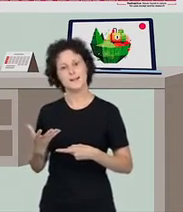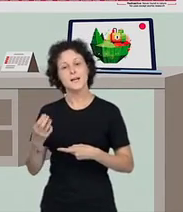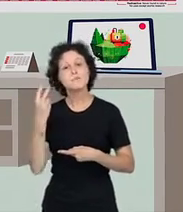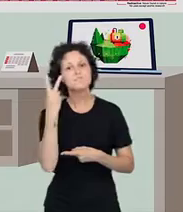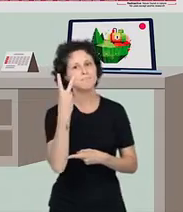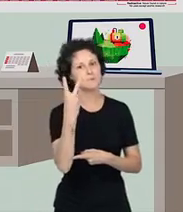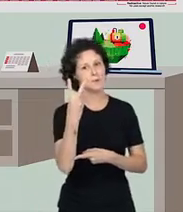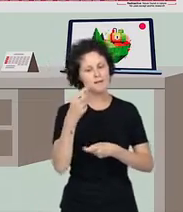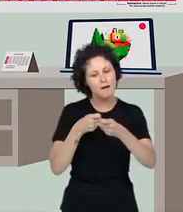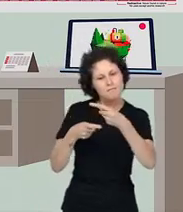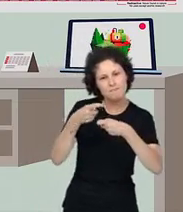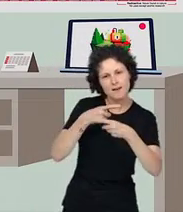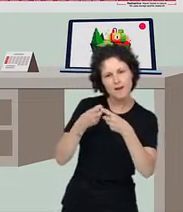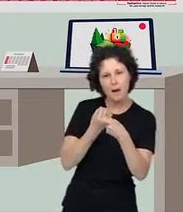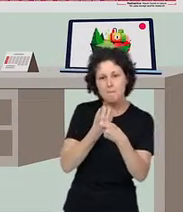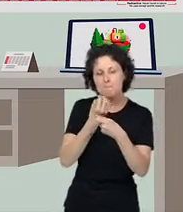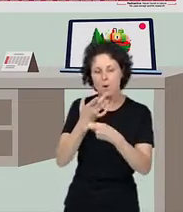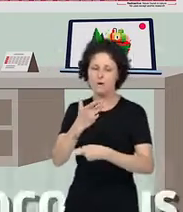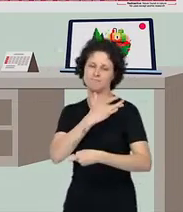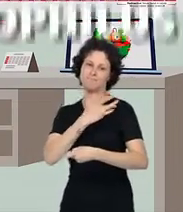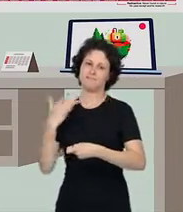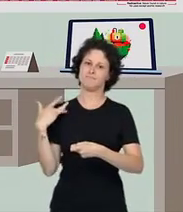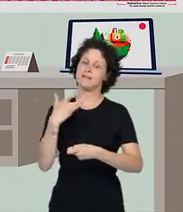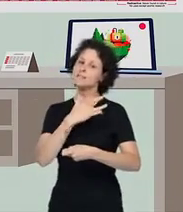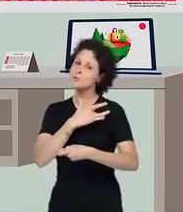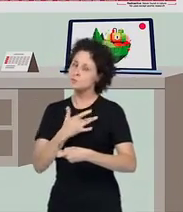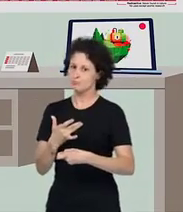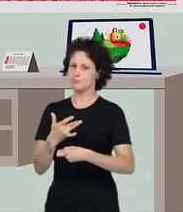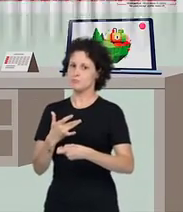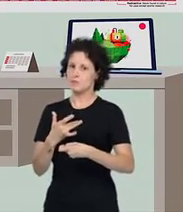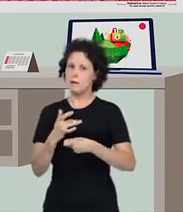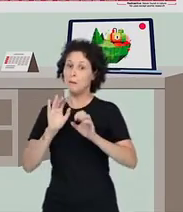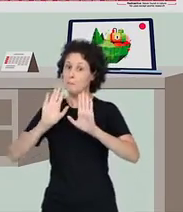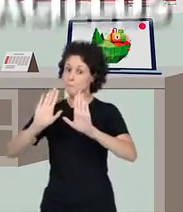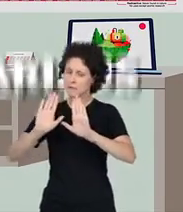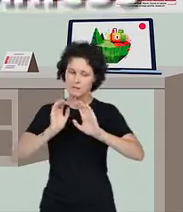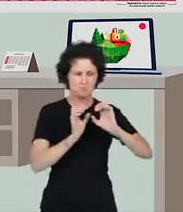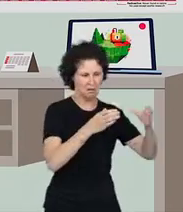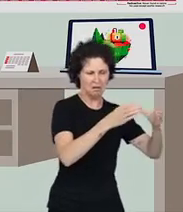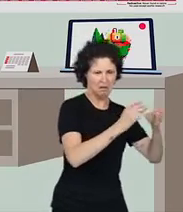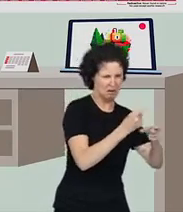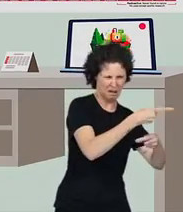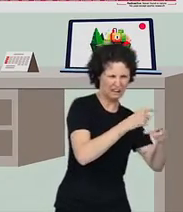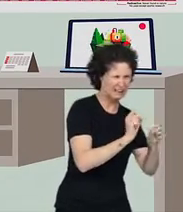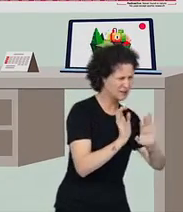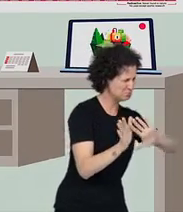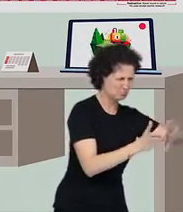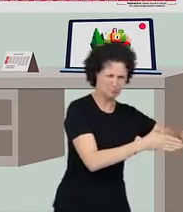o iogurte, usamos dois tipos de bactérias. A Streptococcus termophilus e os Lactobacillus